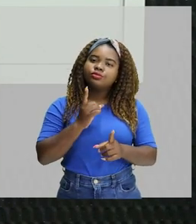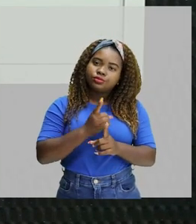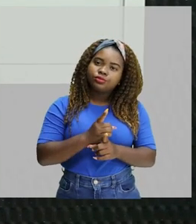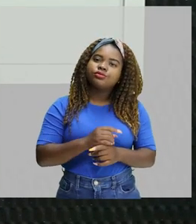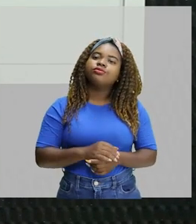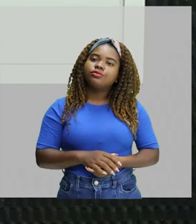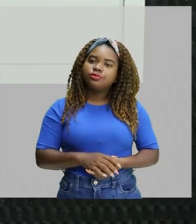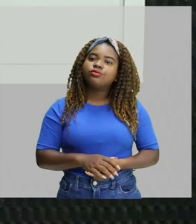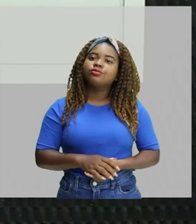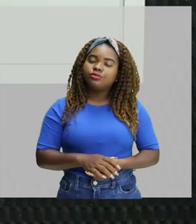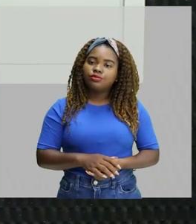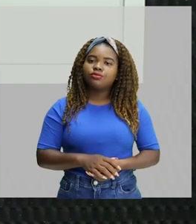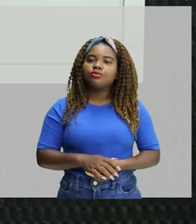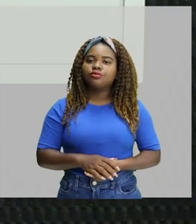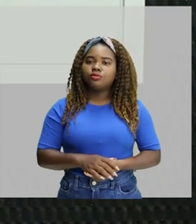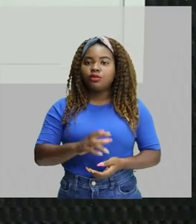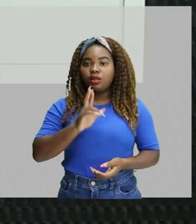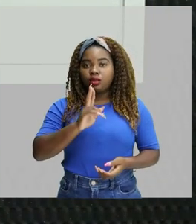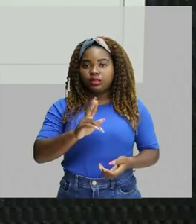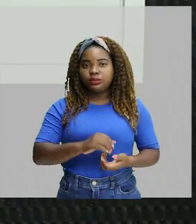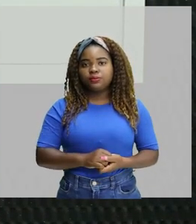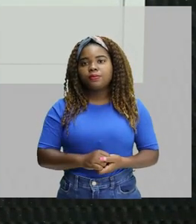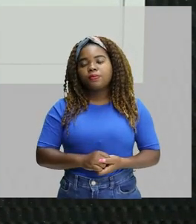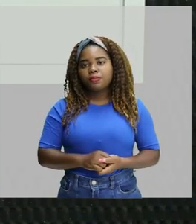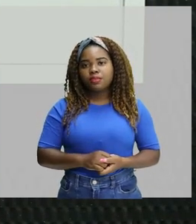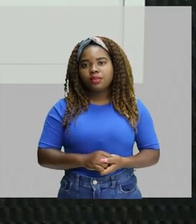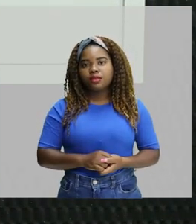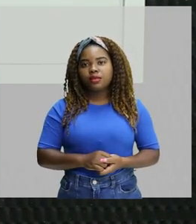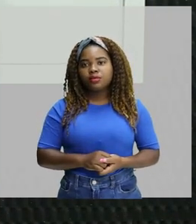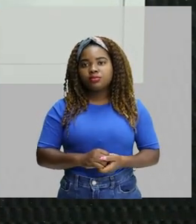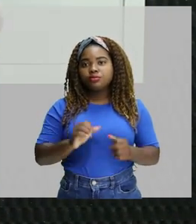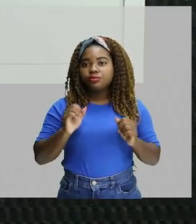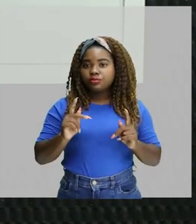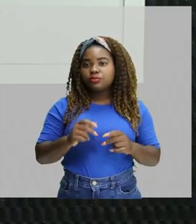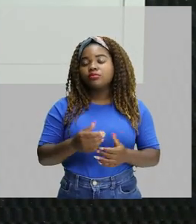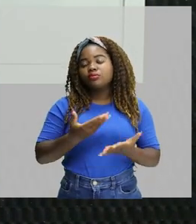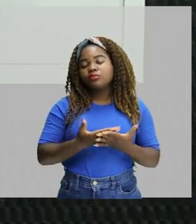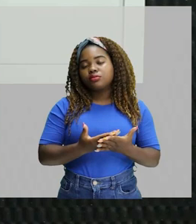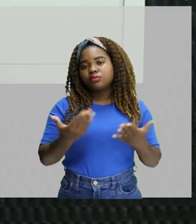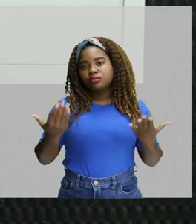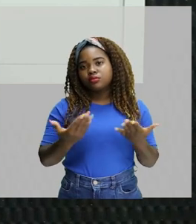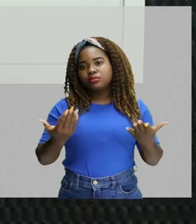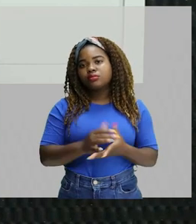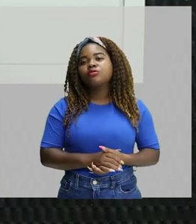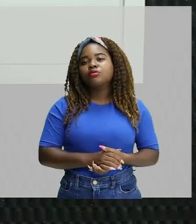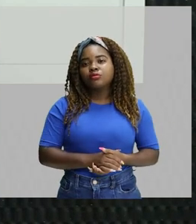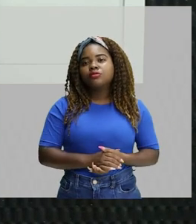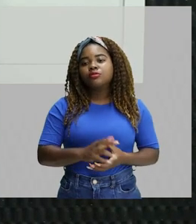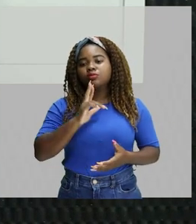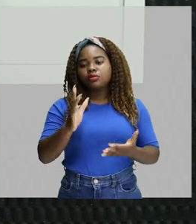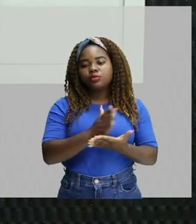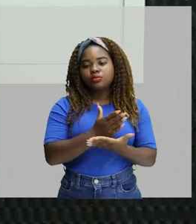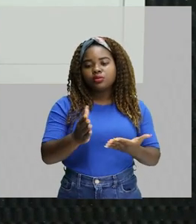aí o meu dividendo né da minha operação Ok turminha então na aula de hoje a gente resolveu